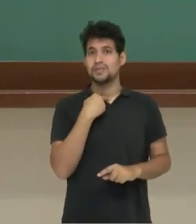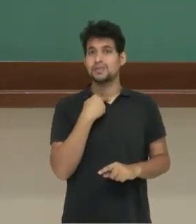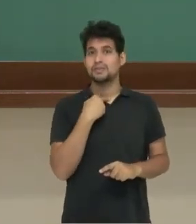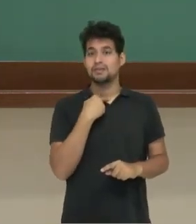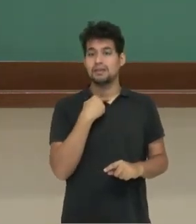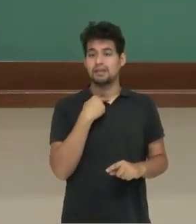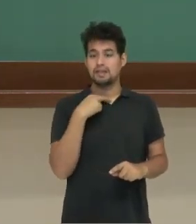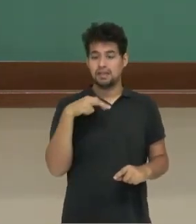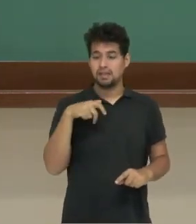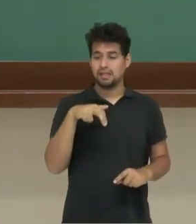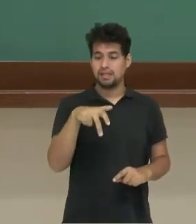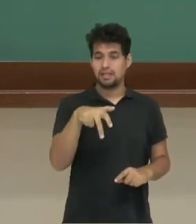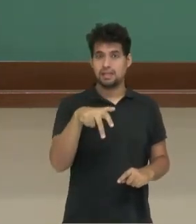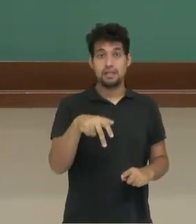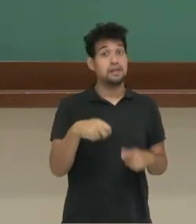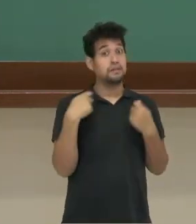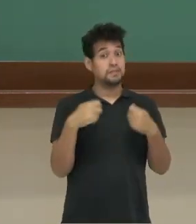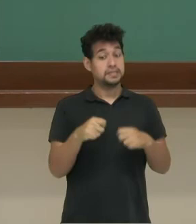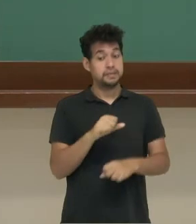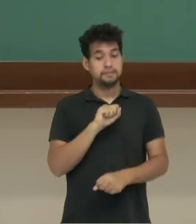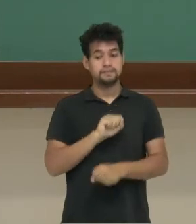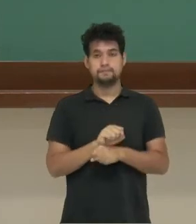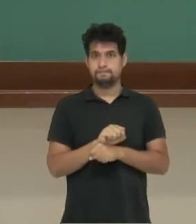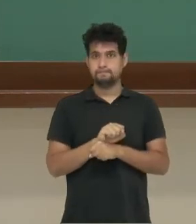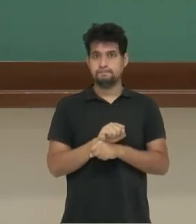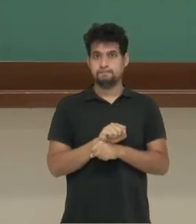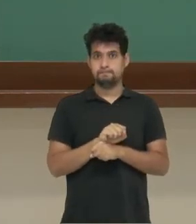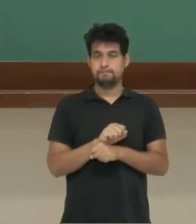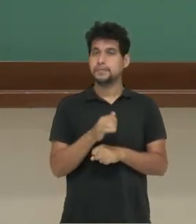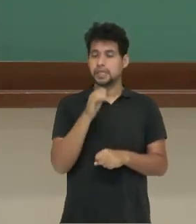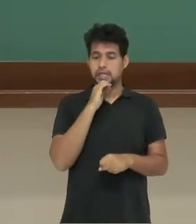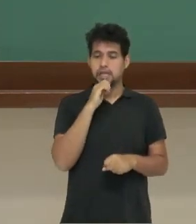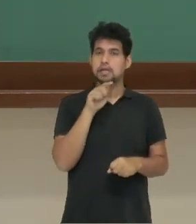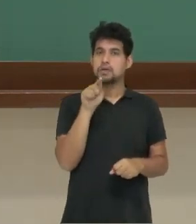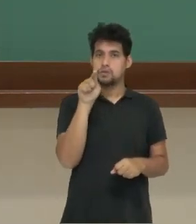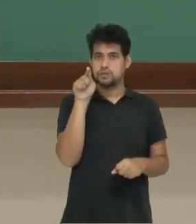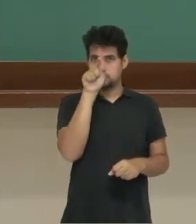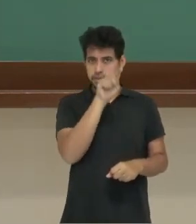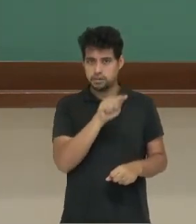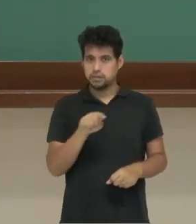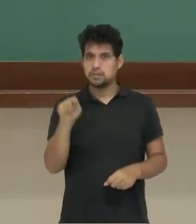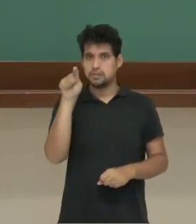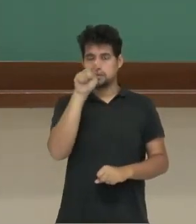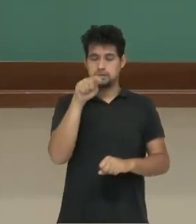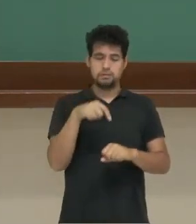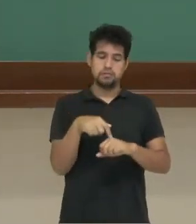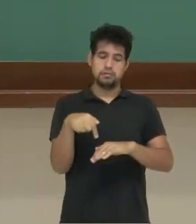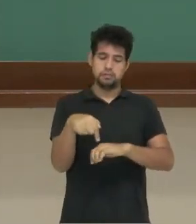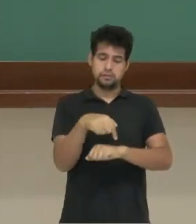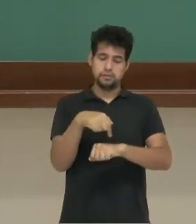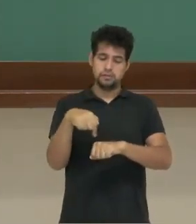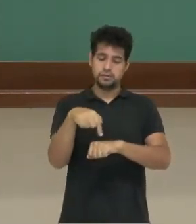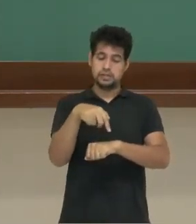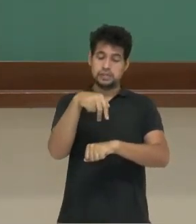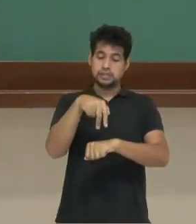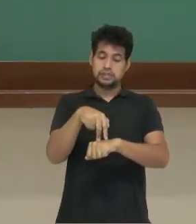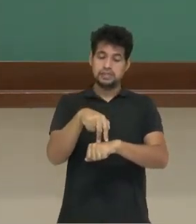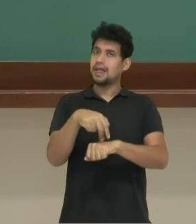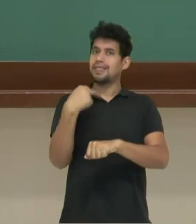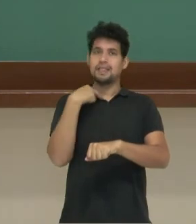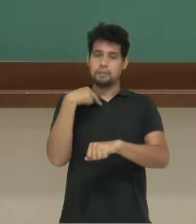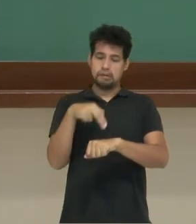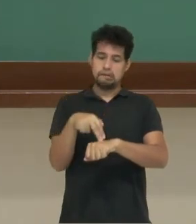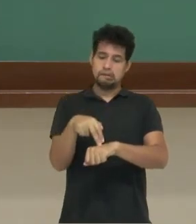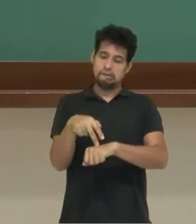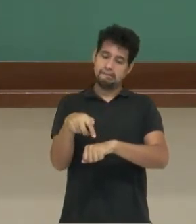área demarcada para o arremesso. Então ele tem um círculo, tá? Ele não pode pisar fora desse círculo.